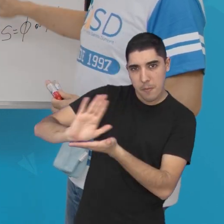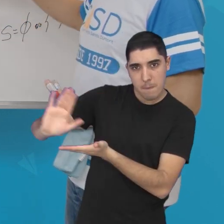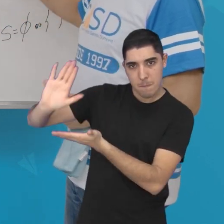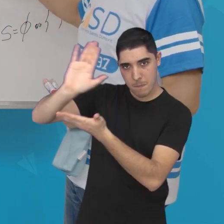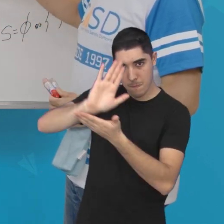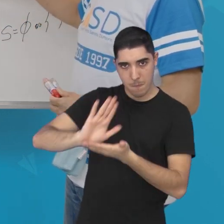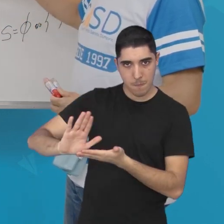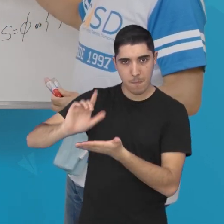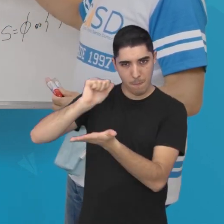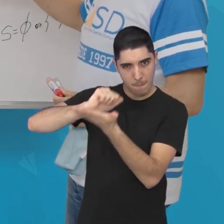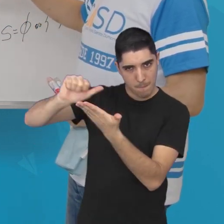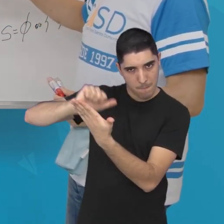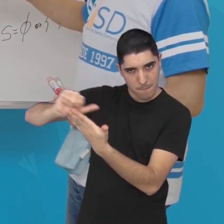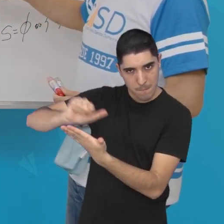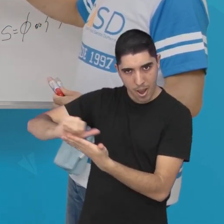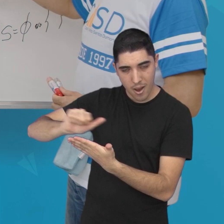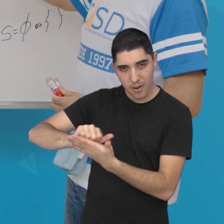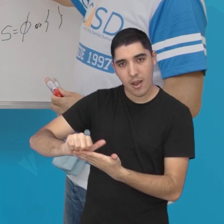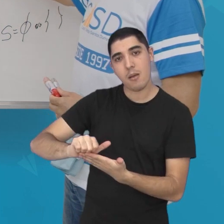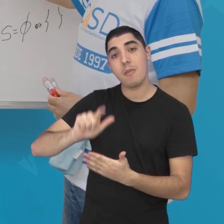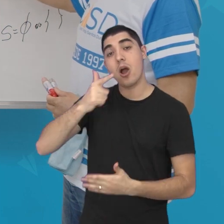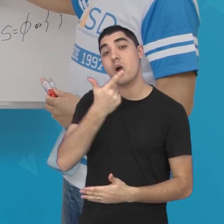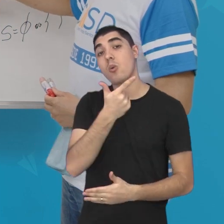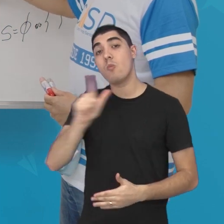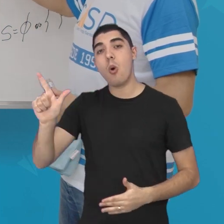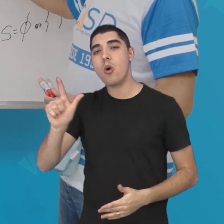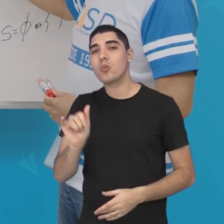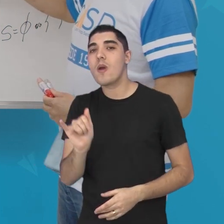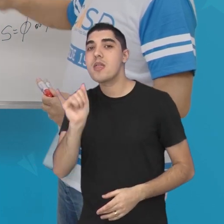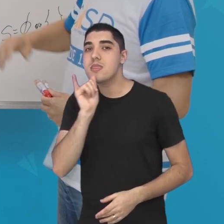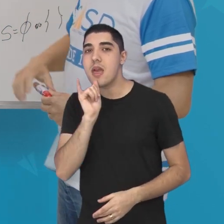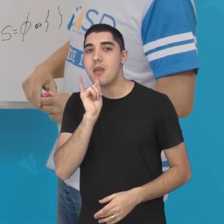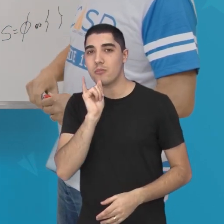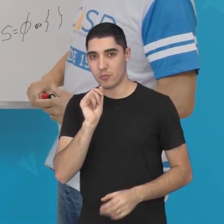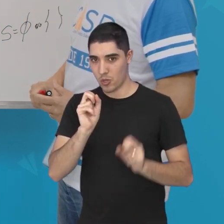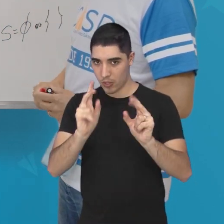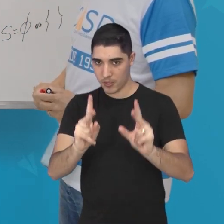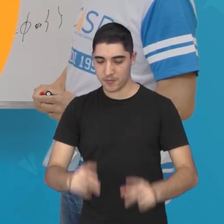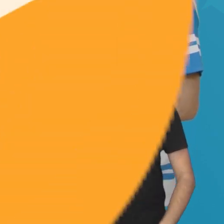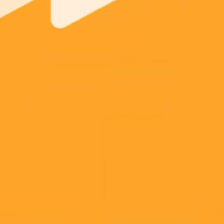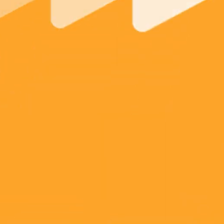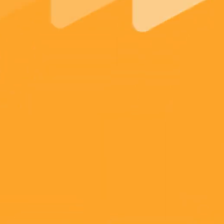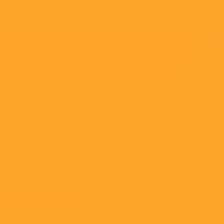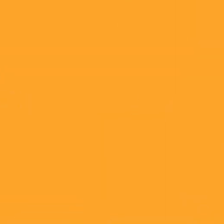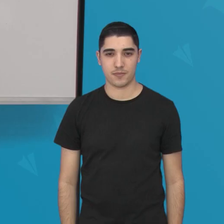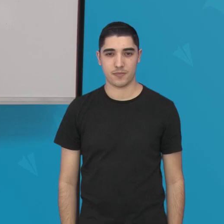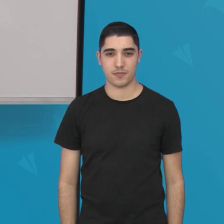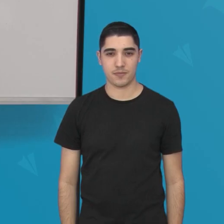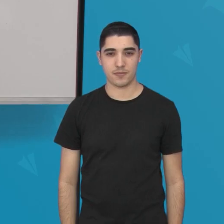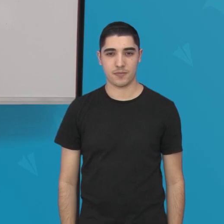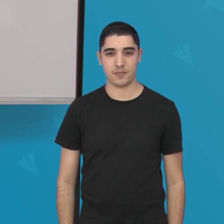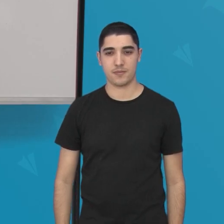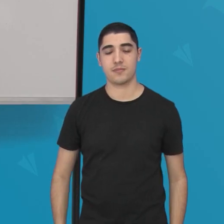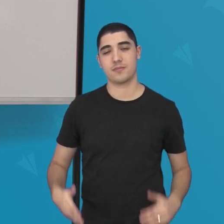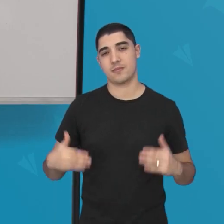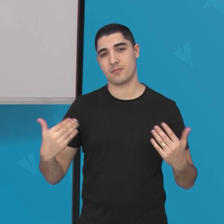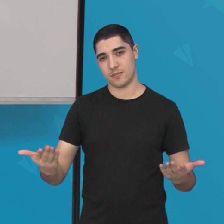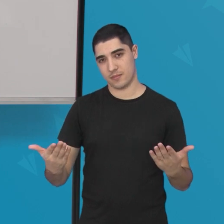aqui para fazer outros exercícios com vocês, ok?